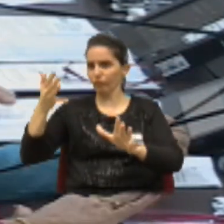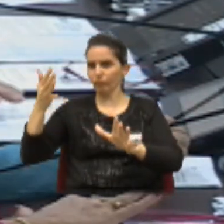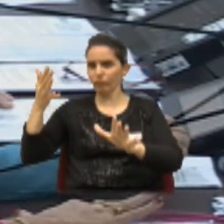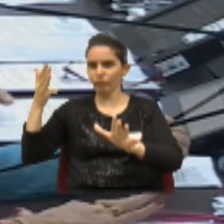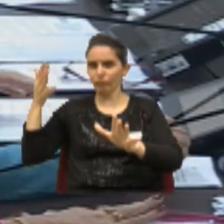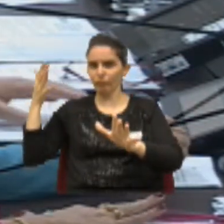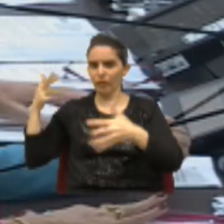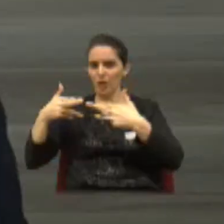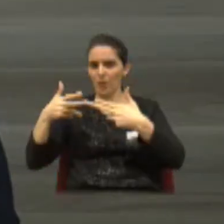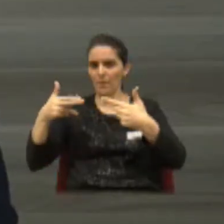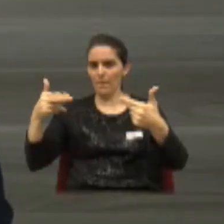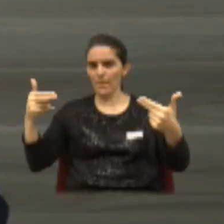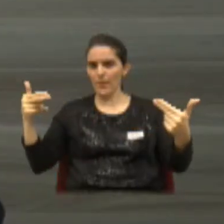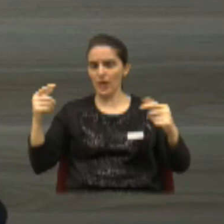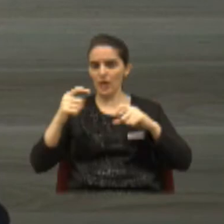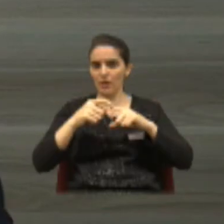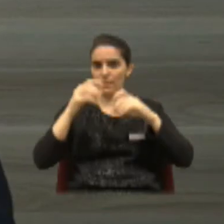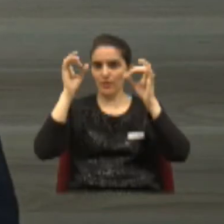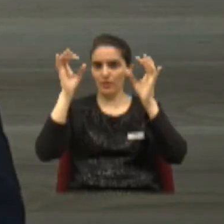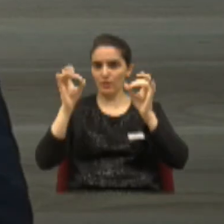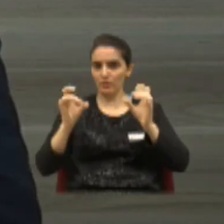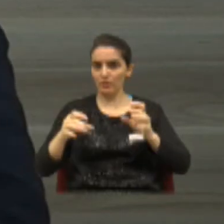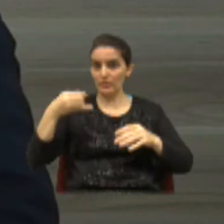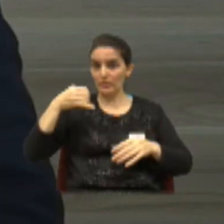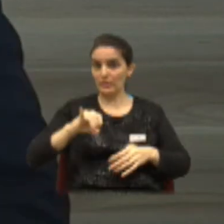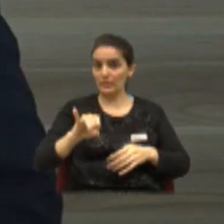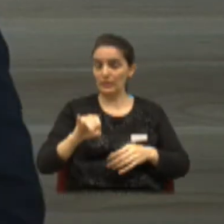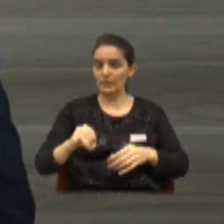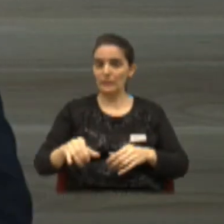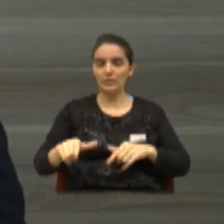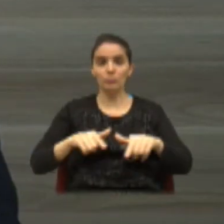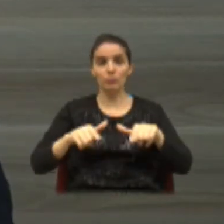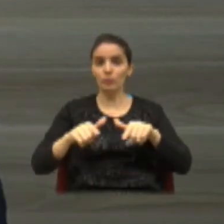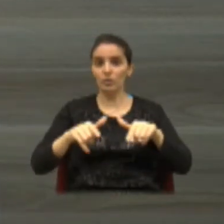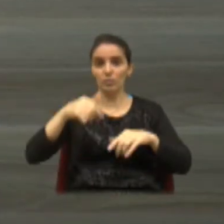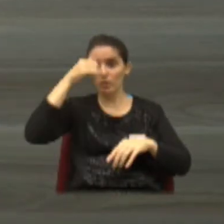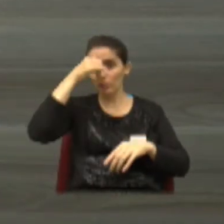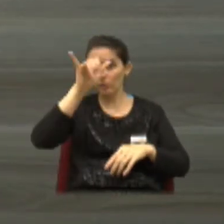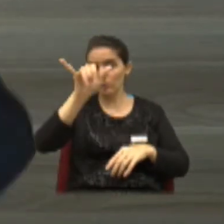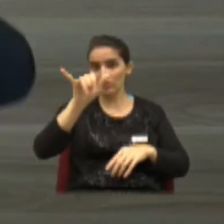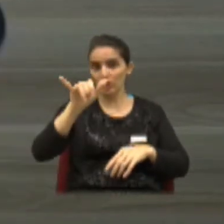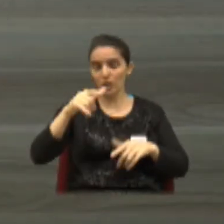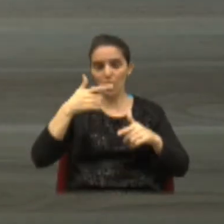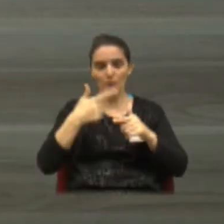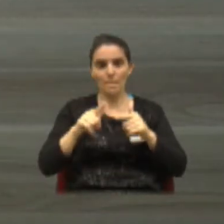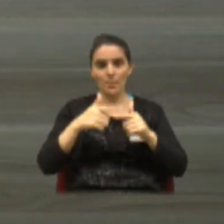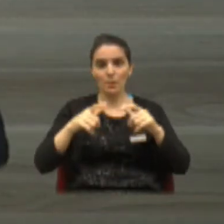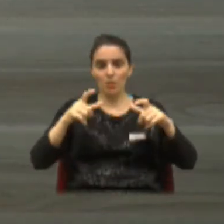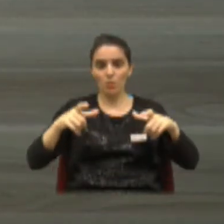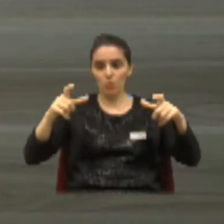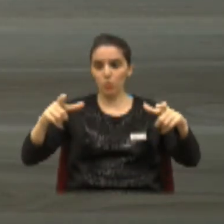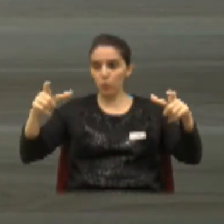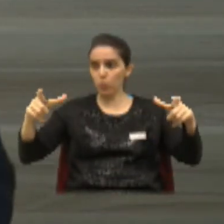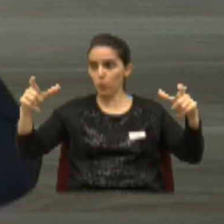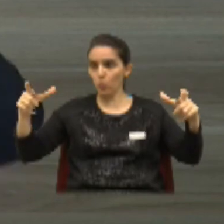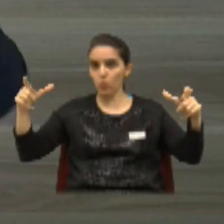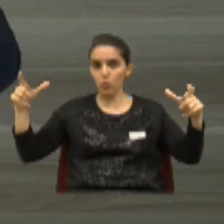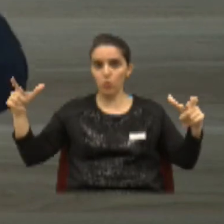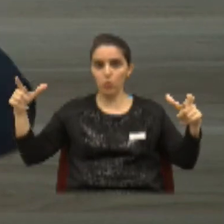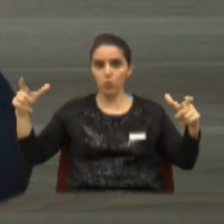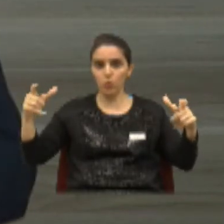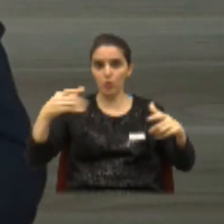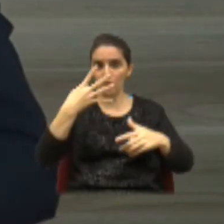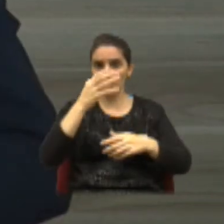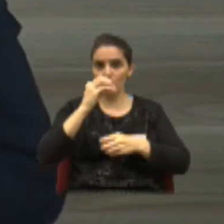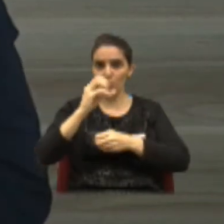diversas especialidades, se a gente não trabalha prevenção, esse problema só vai aumentar daqui a 30, 40 anos. Serão